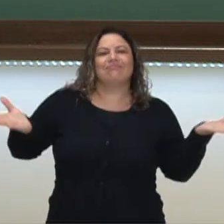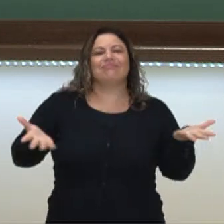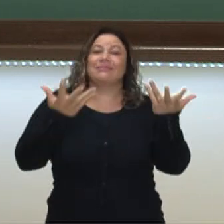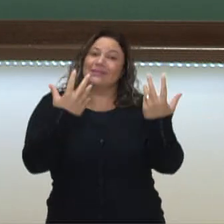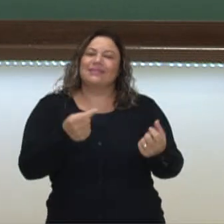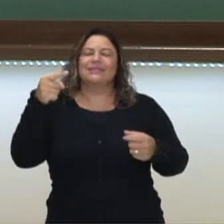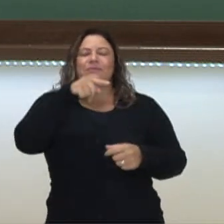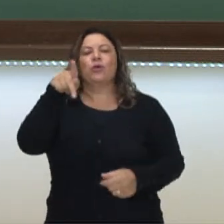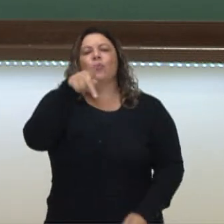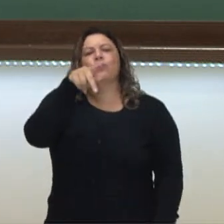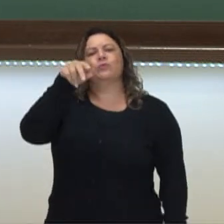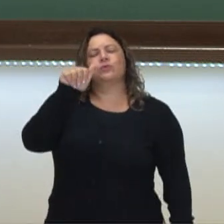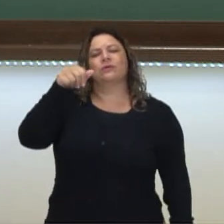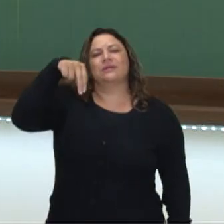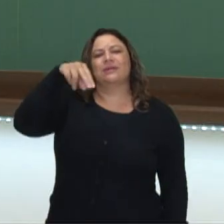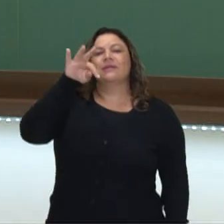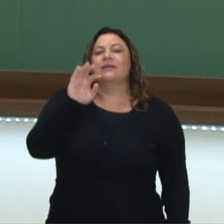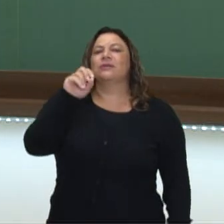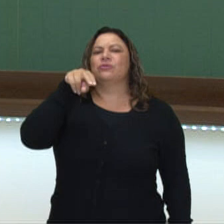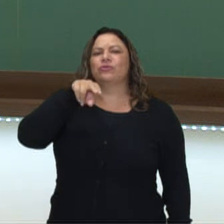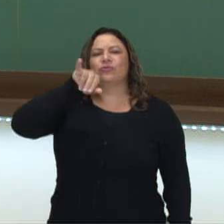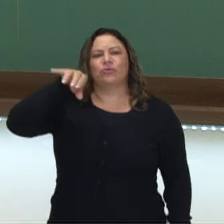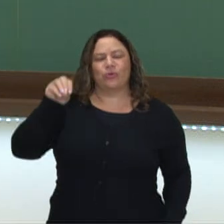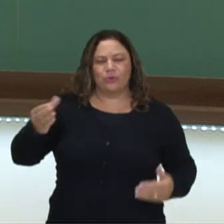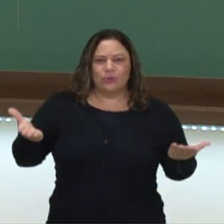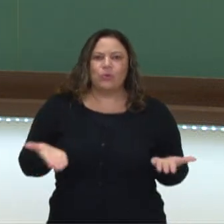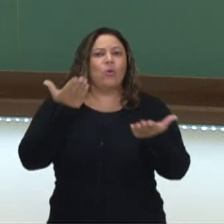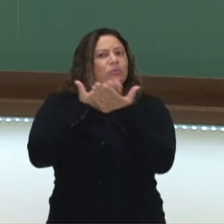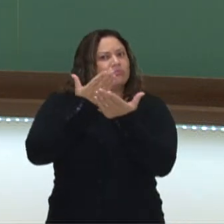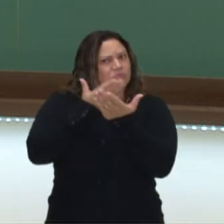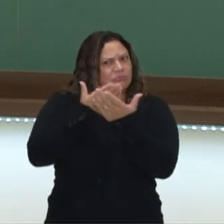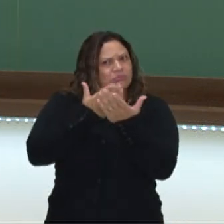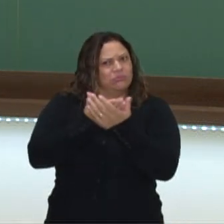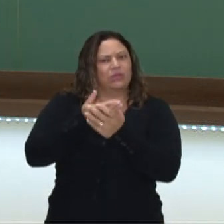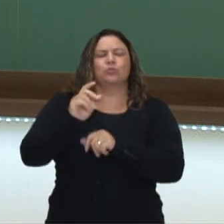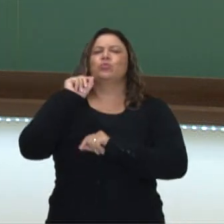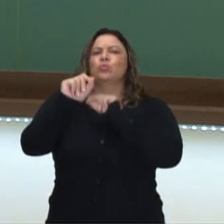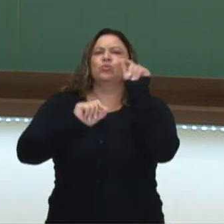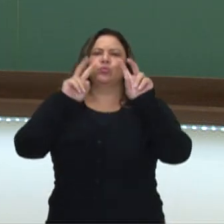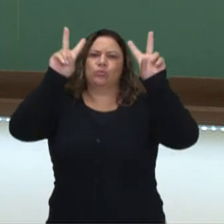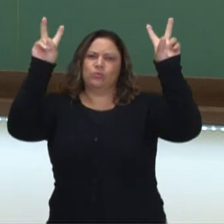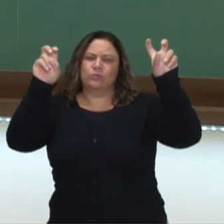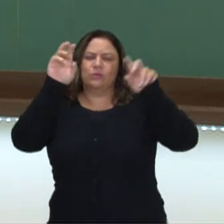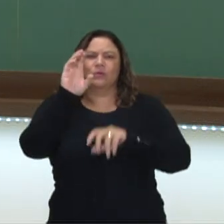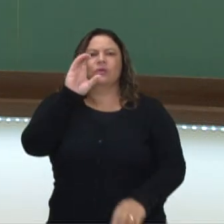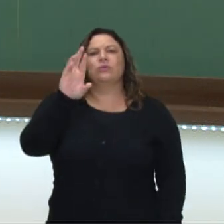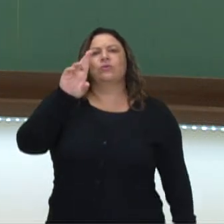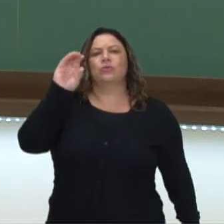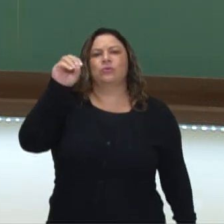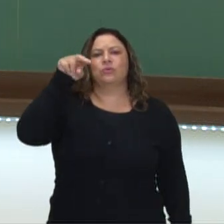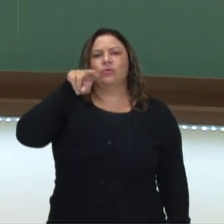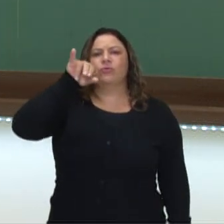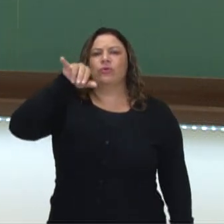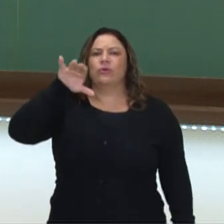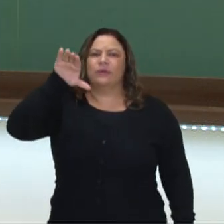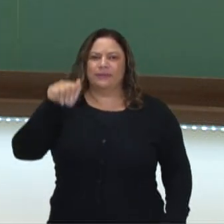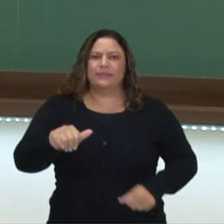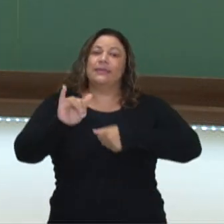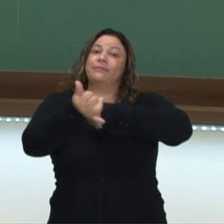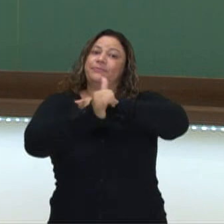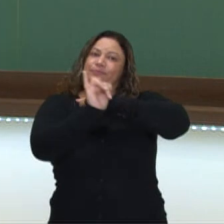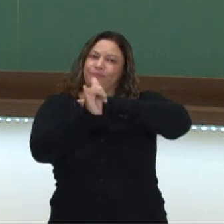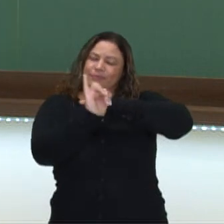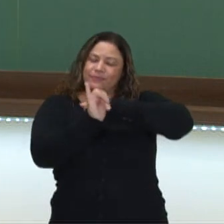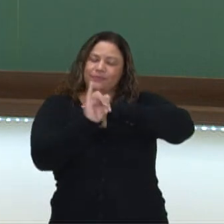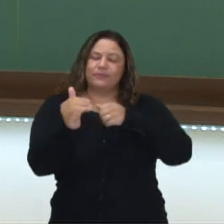sou o professor Antônio e hoje nós vamos estudar juntos a crônica. Vamos então dividir a nossa aula em